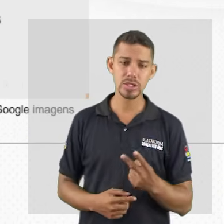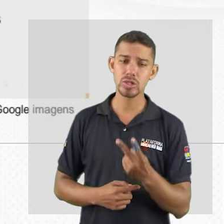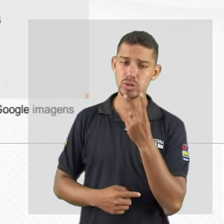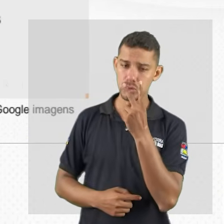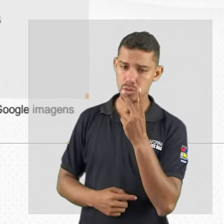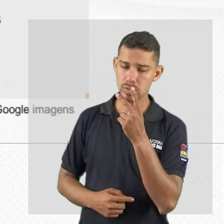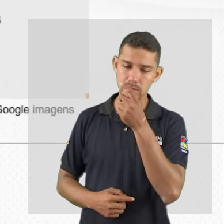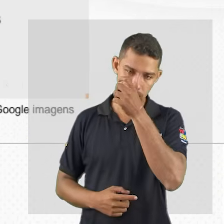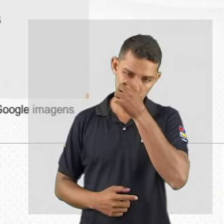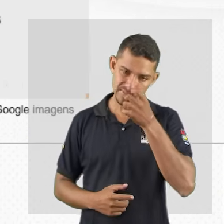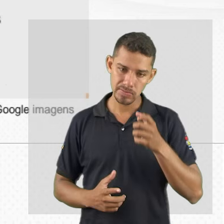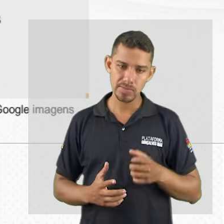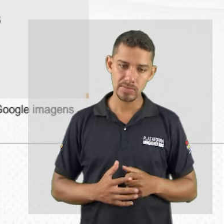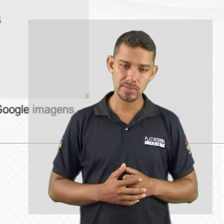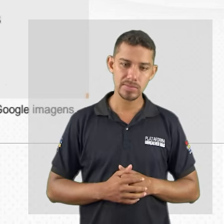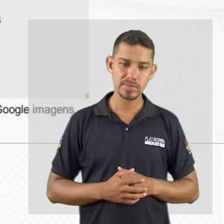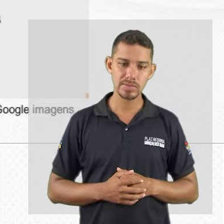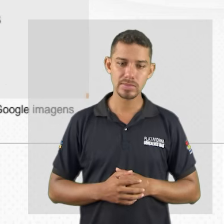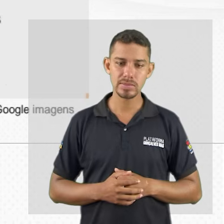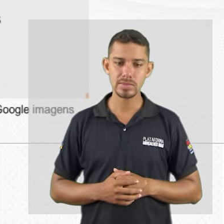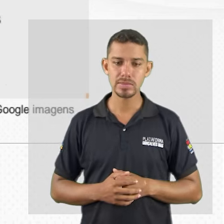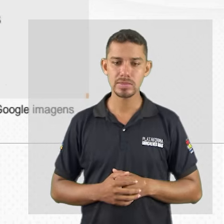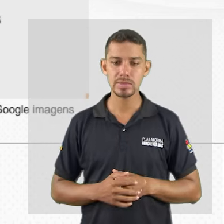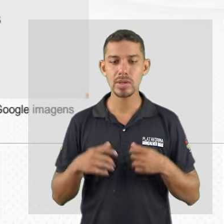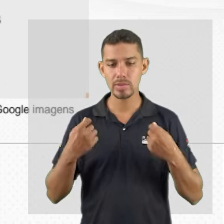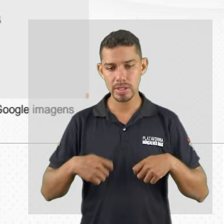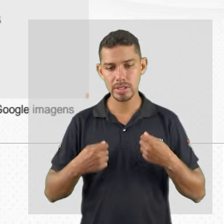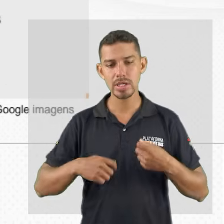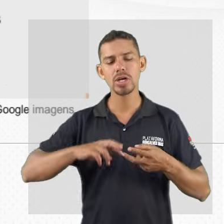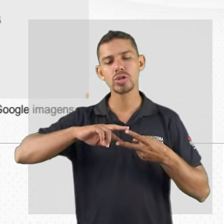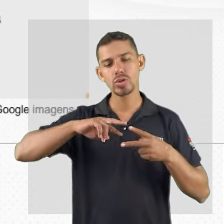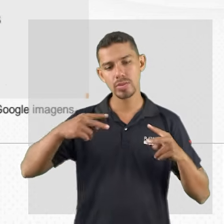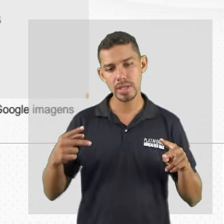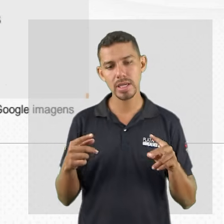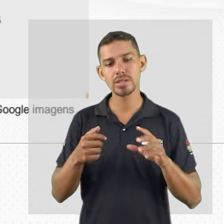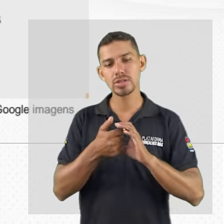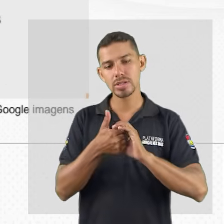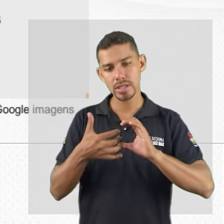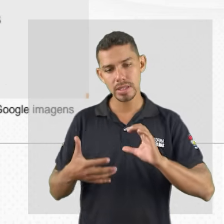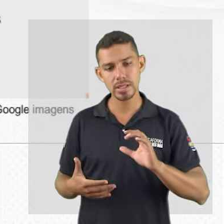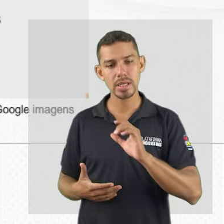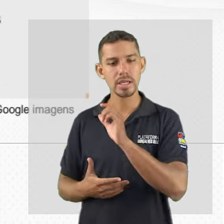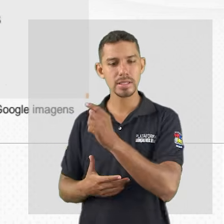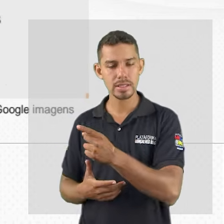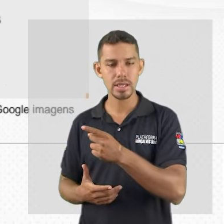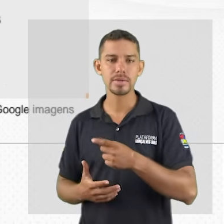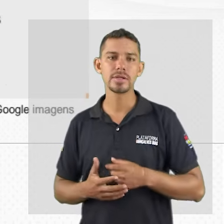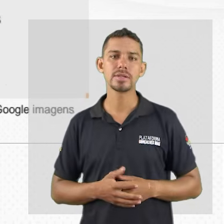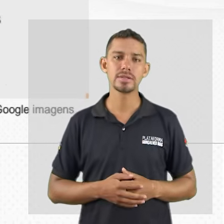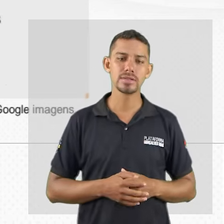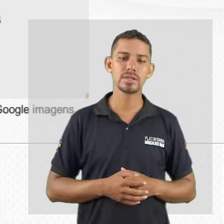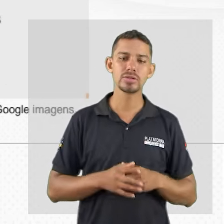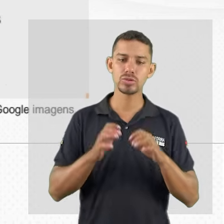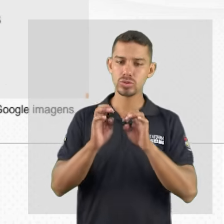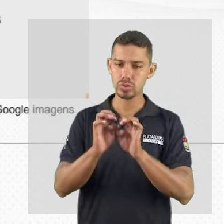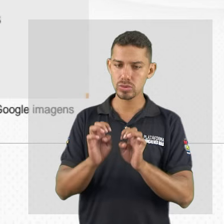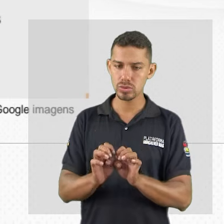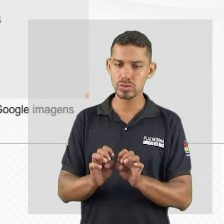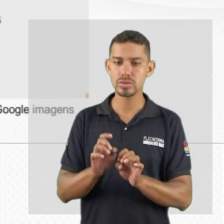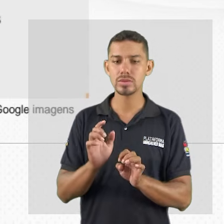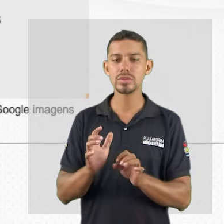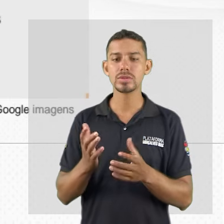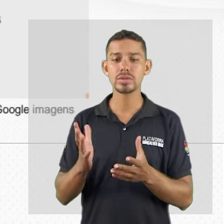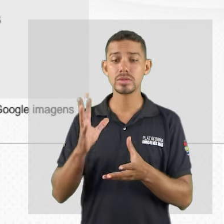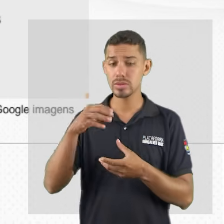2 células, né? Então, ela precisa duplicar as suas características, ela precisa duplicar a sua estrutura.